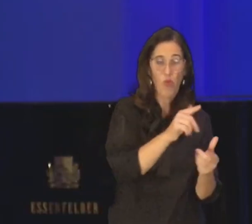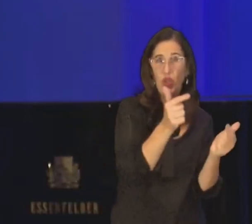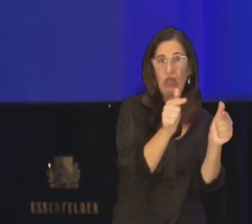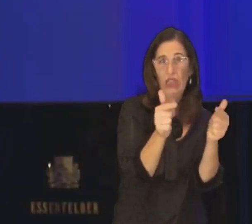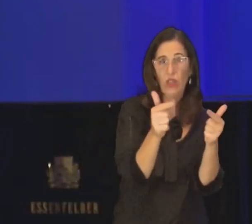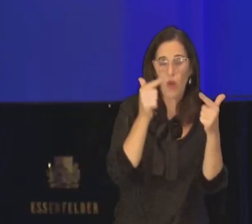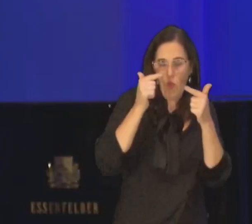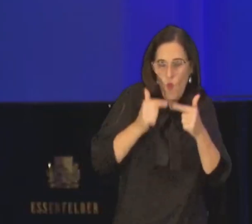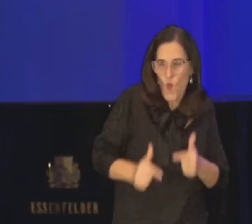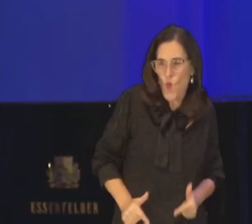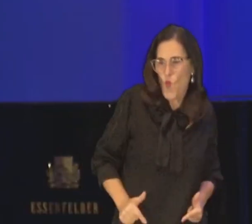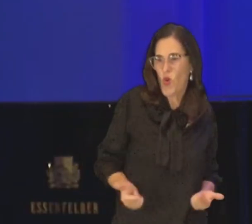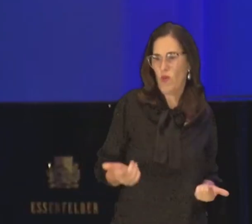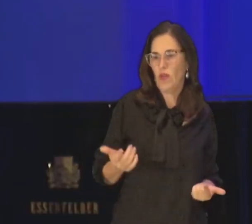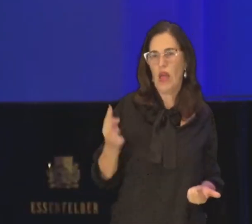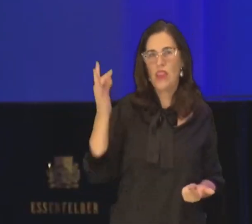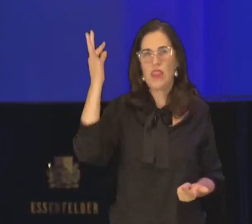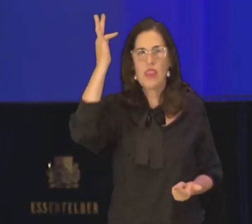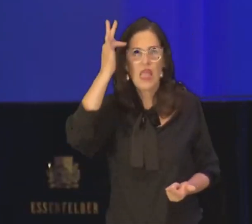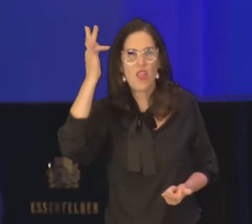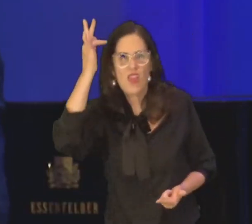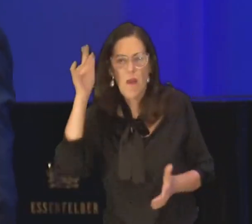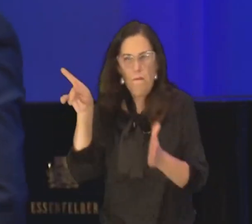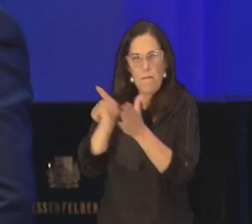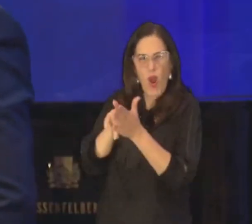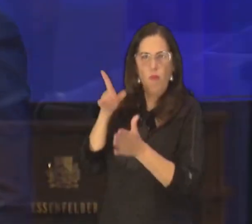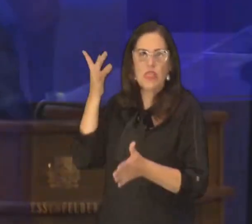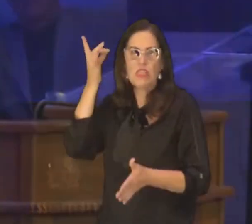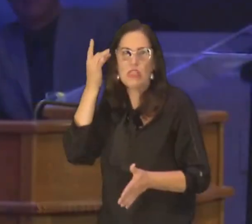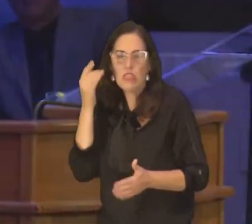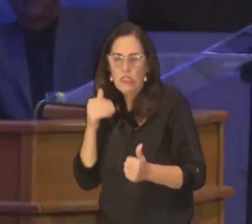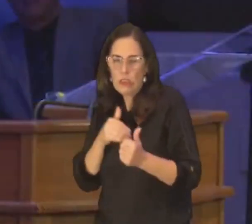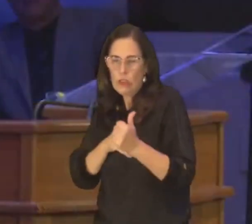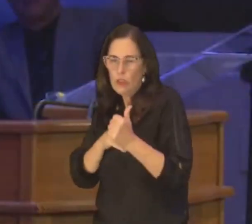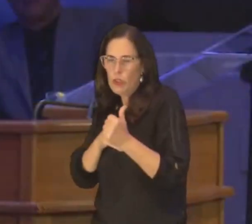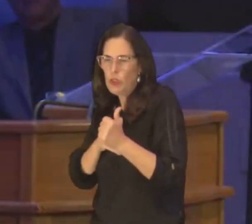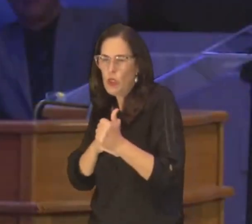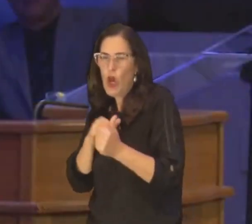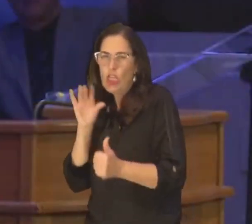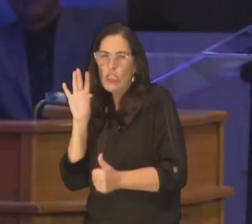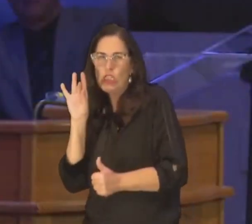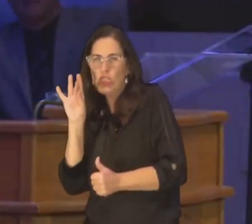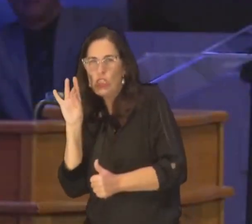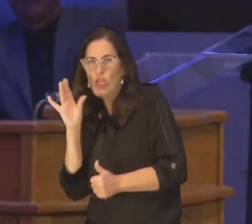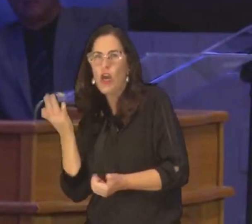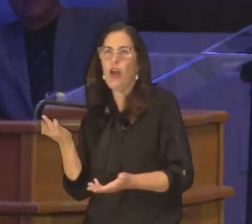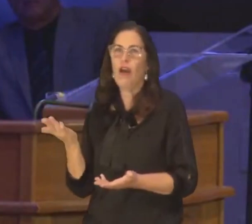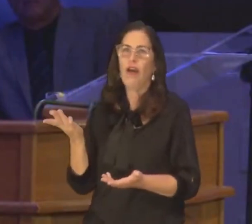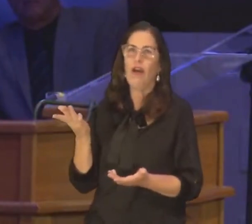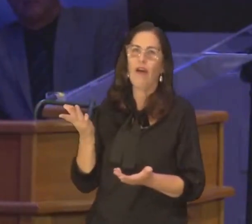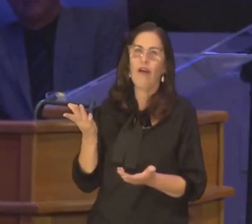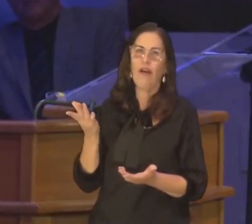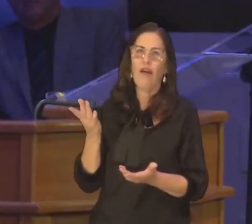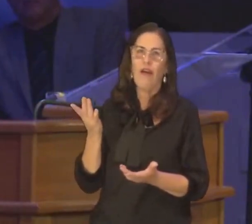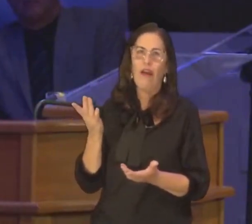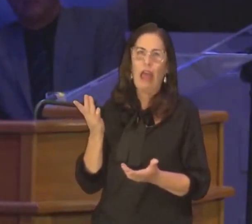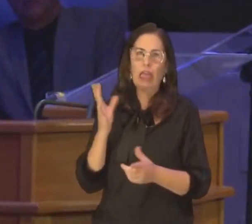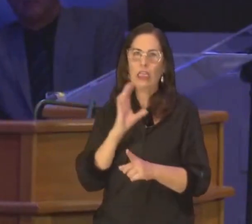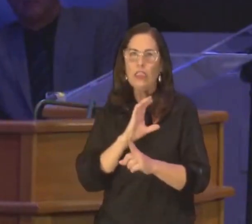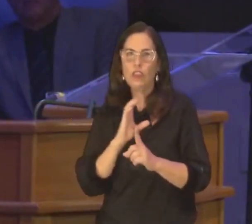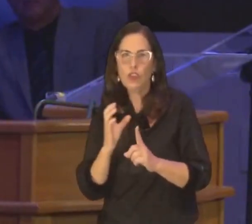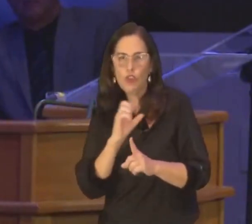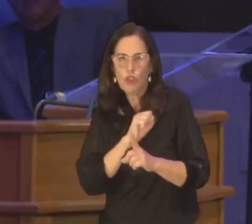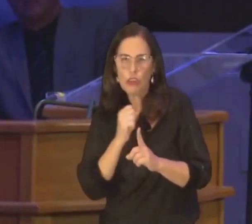com doutrinas demoníacas, camufladas de ciência e teorias sociais, é possível ser fiel a Deus